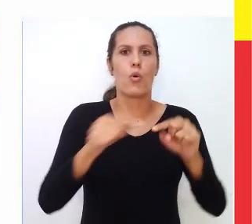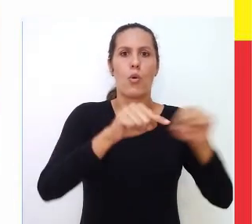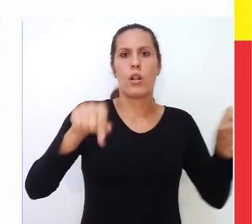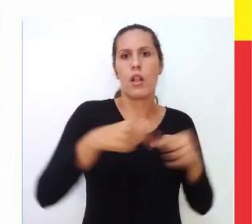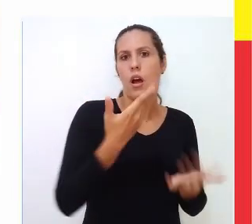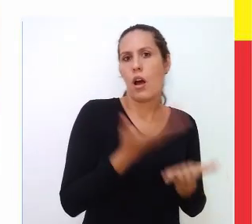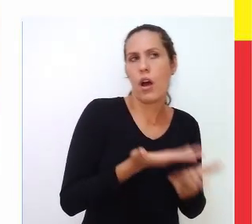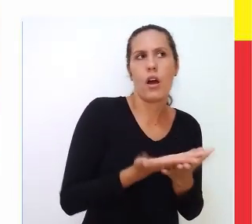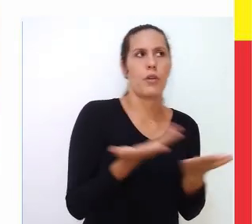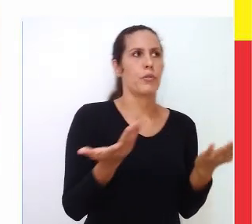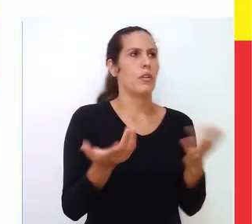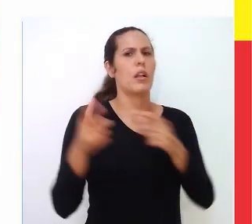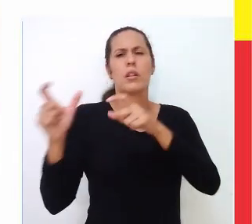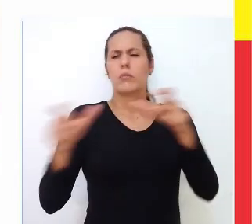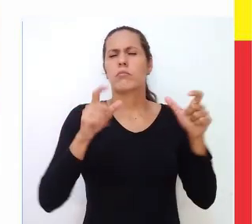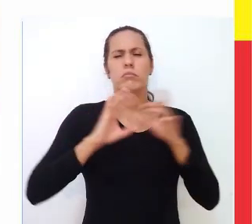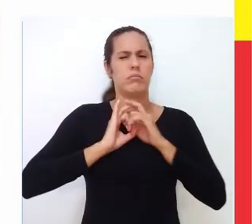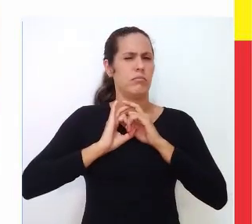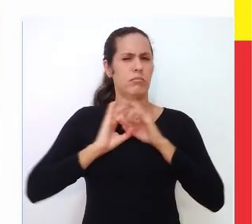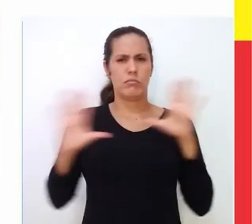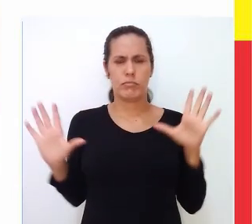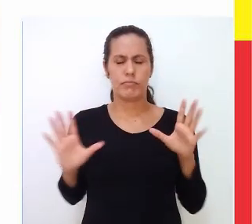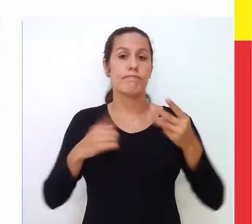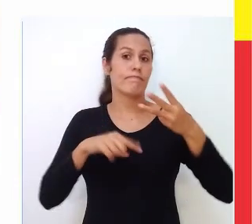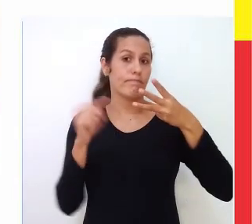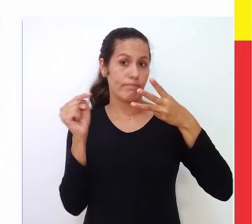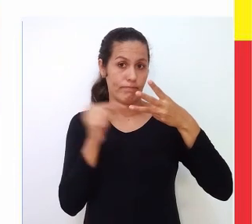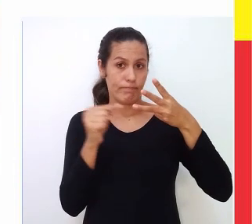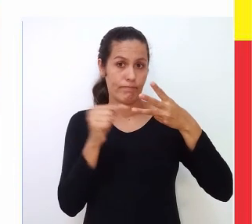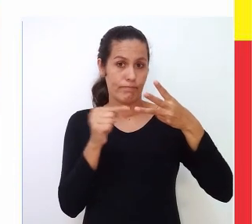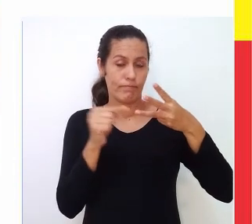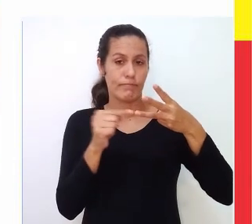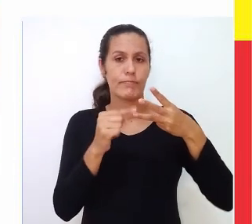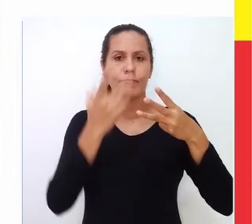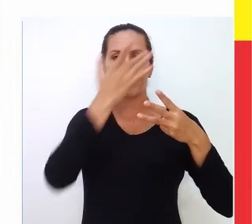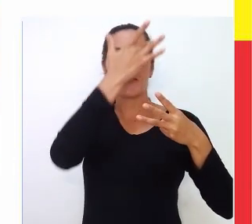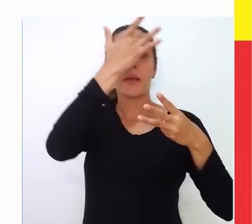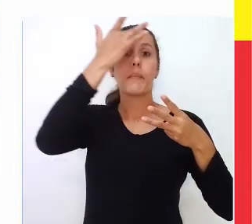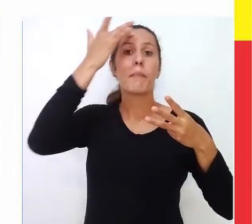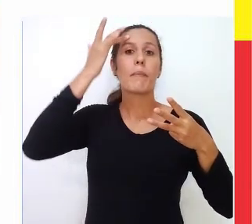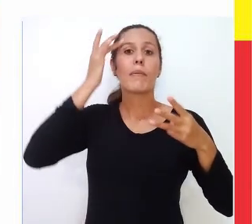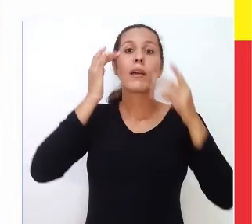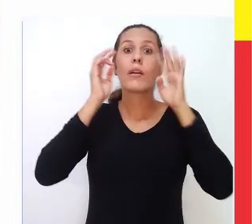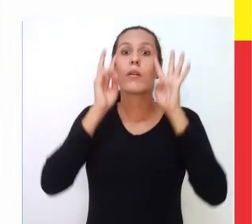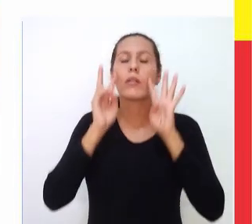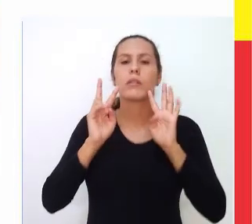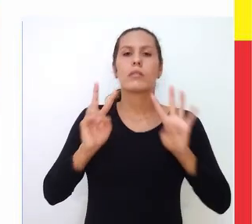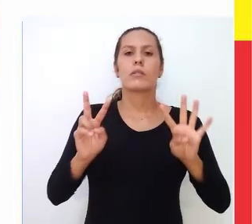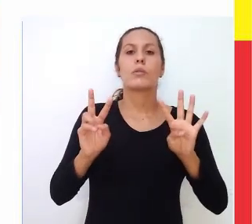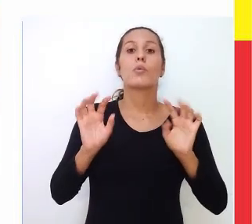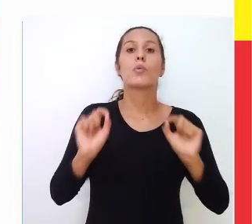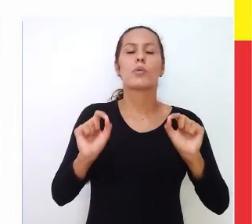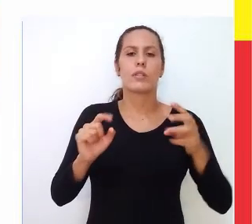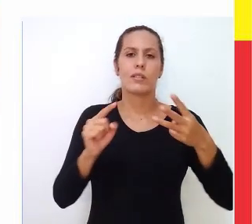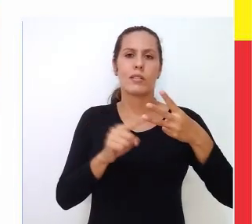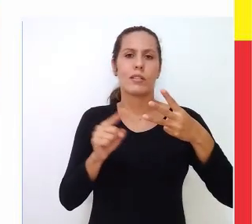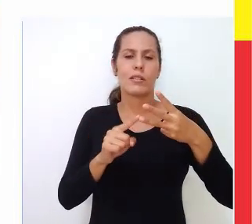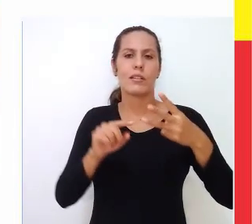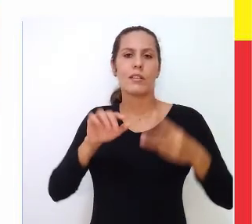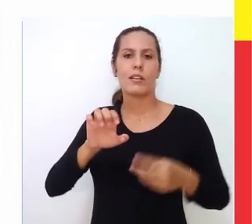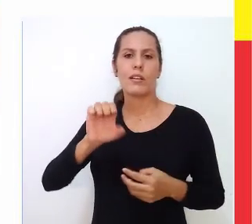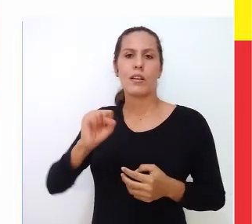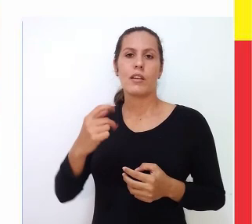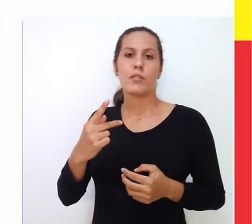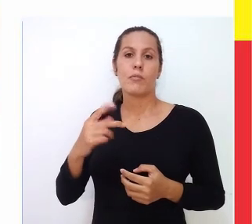uma sala de aula, qualquer lugar. E o outro elemento é o público, que são exatamente os